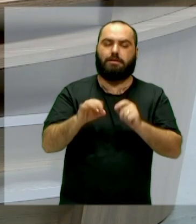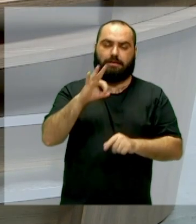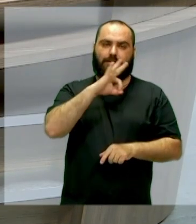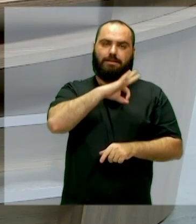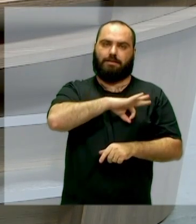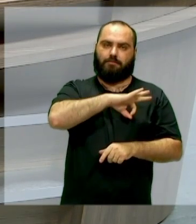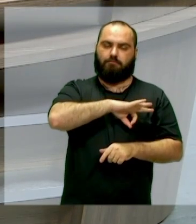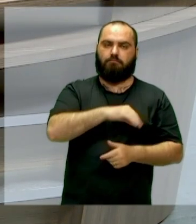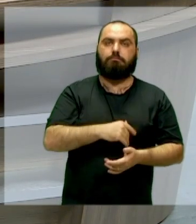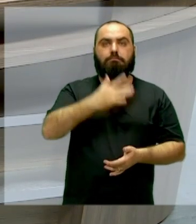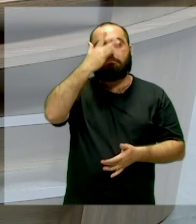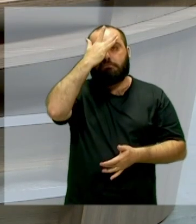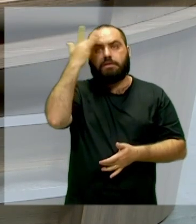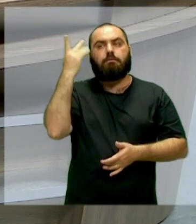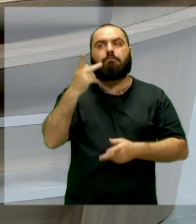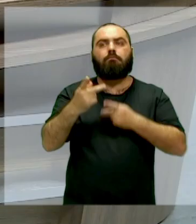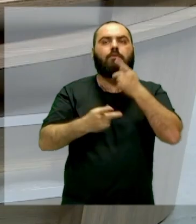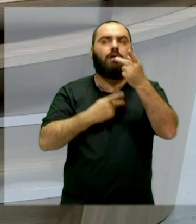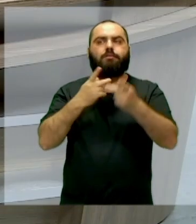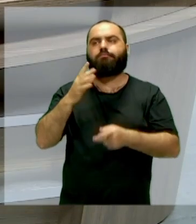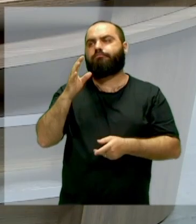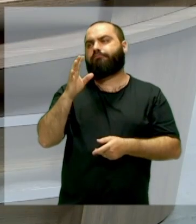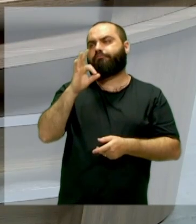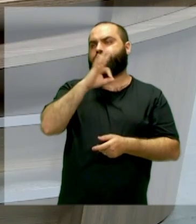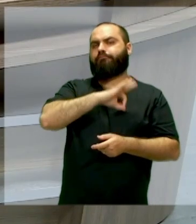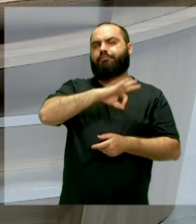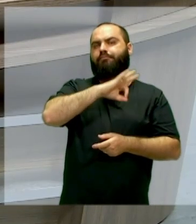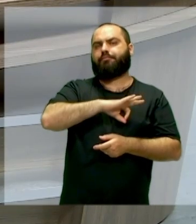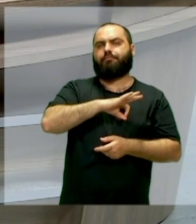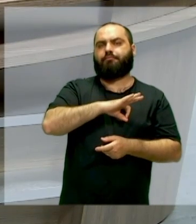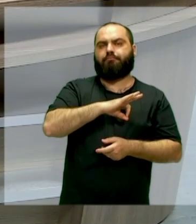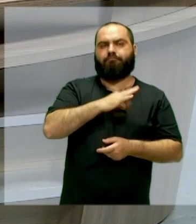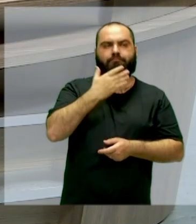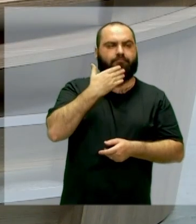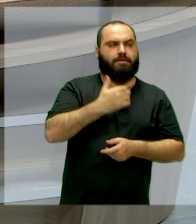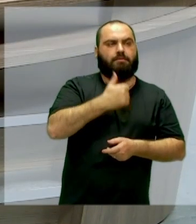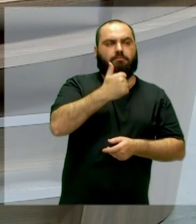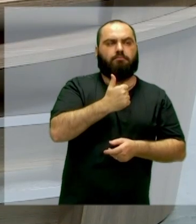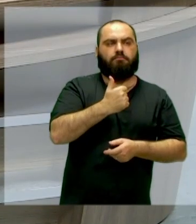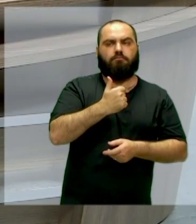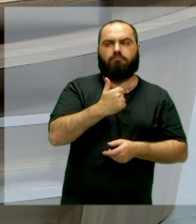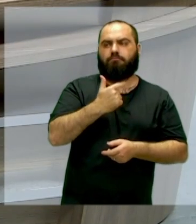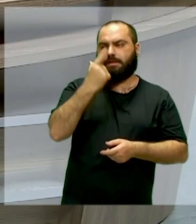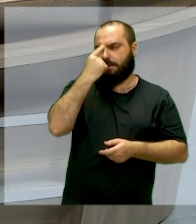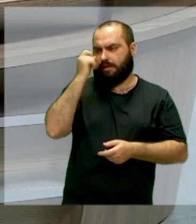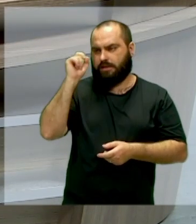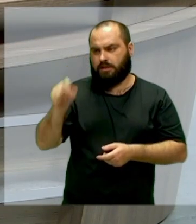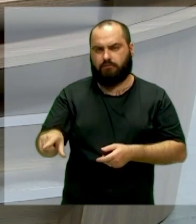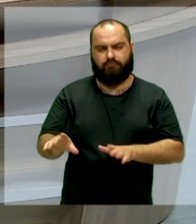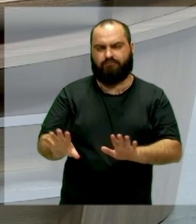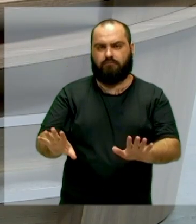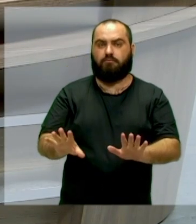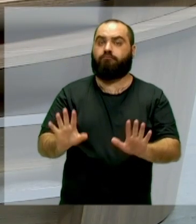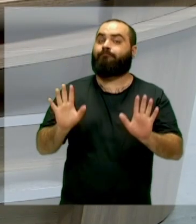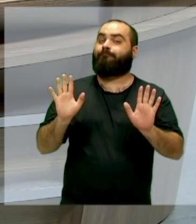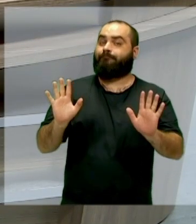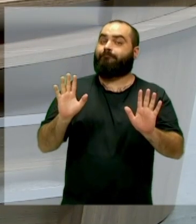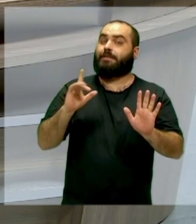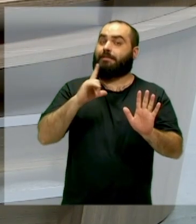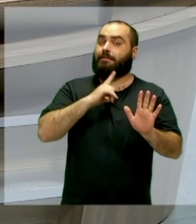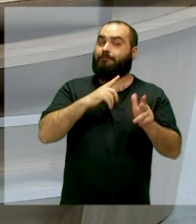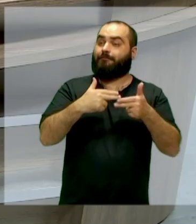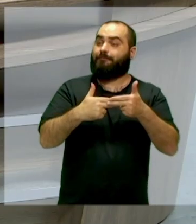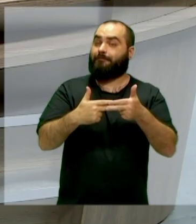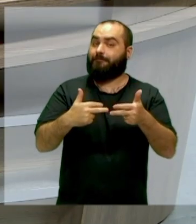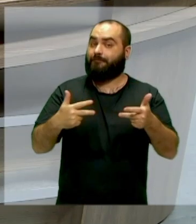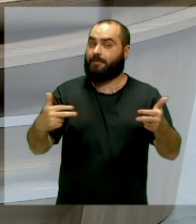fala ah que a renda seria mais pro resíduo que é o resíduo sólido mas ele como você provou tem muita renda que é de